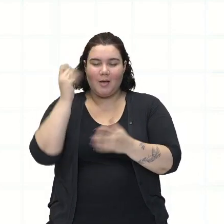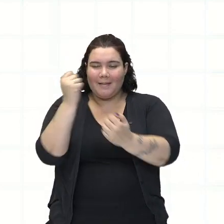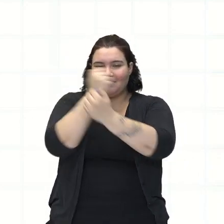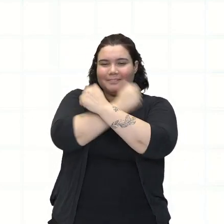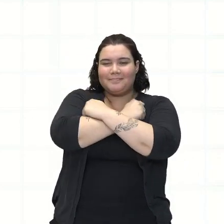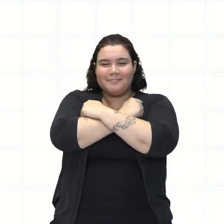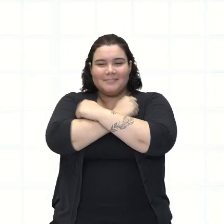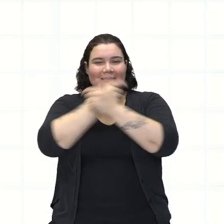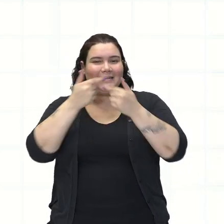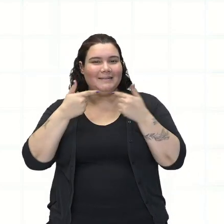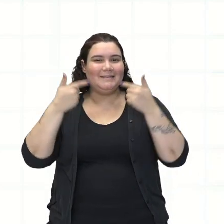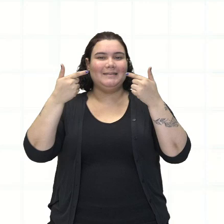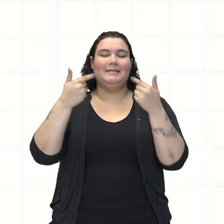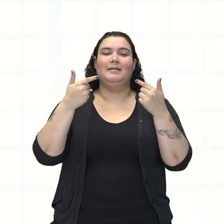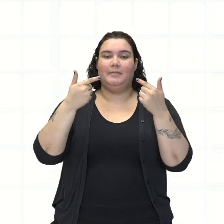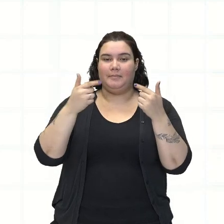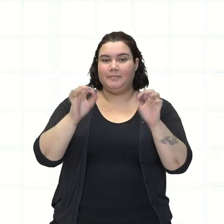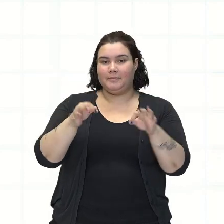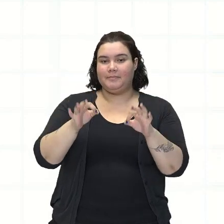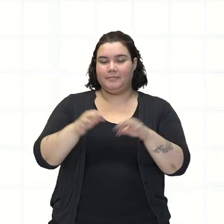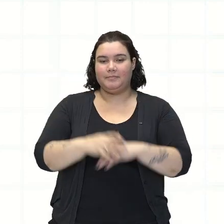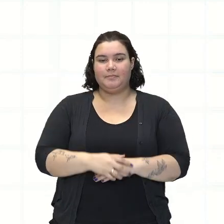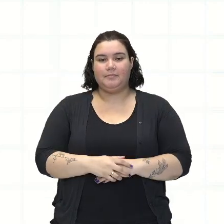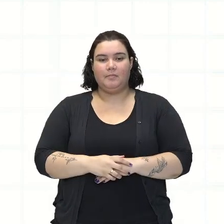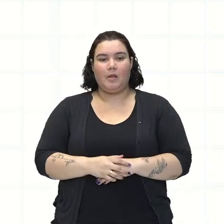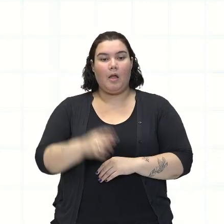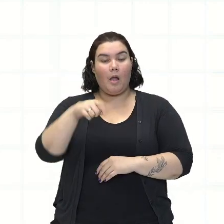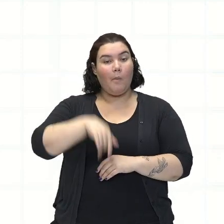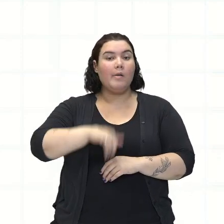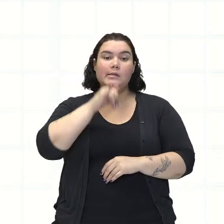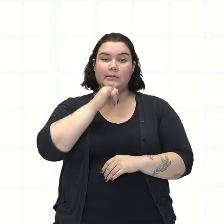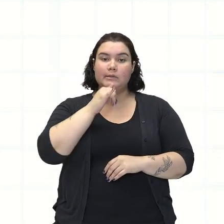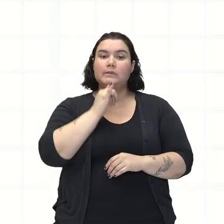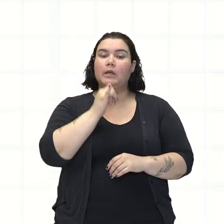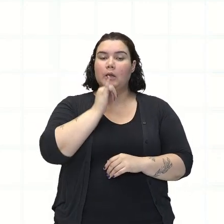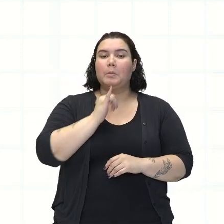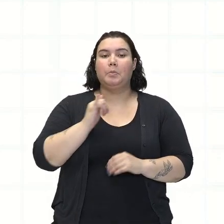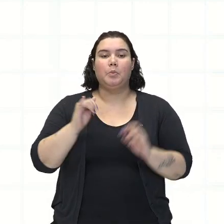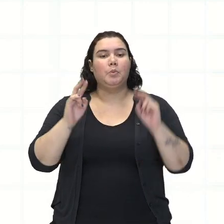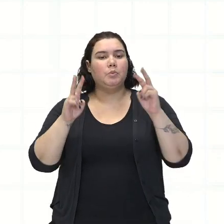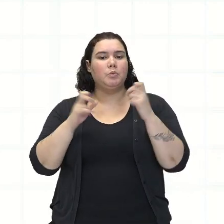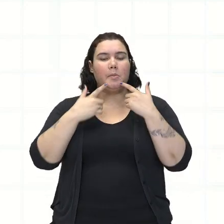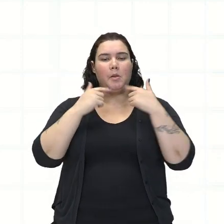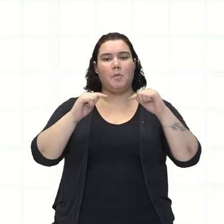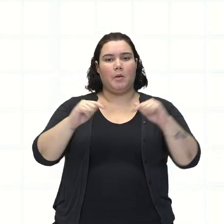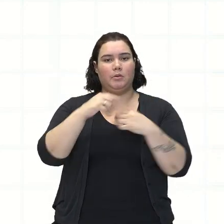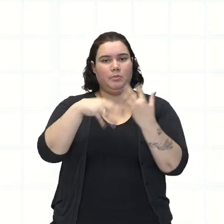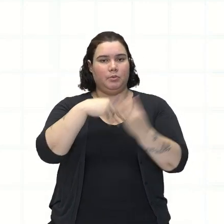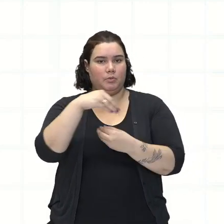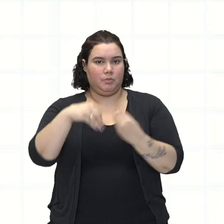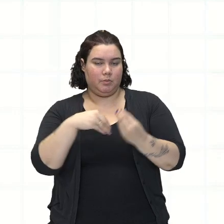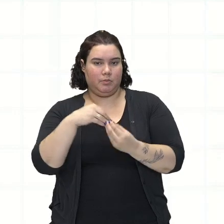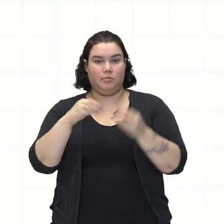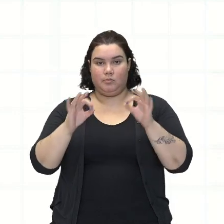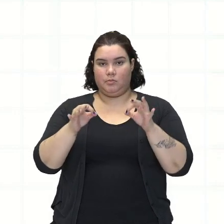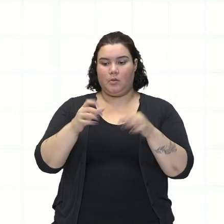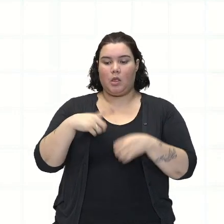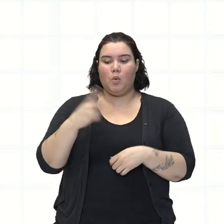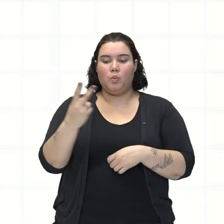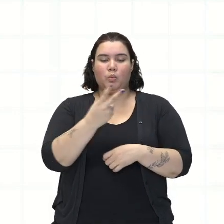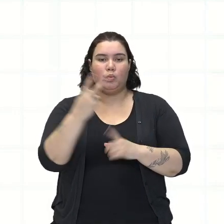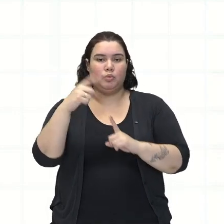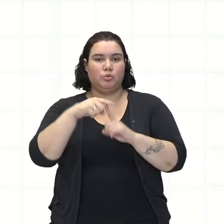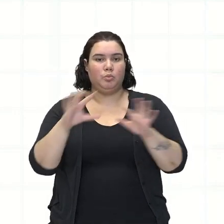que te deu aquele presente. Isso aí é um exemplo de linguagem híbrida ou mista, de como nós temos a linguagem verbal e a não verbal.